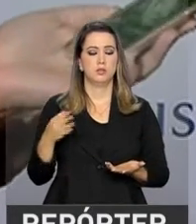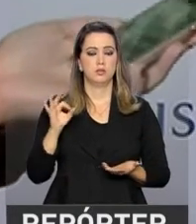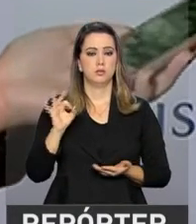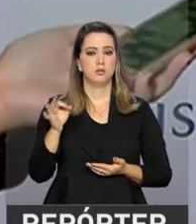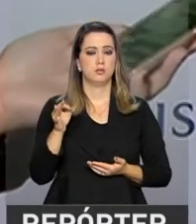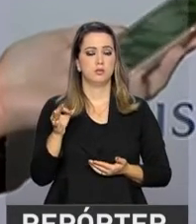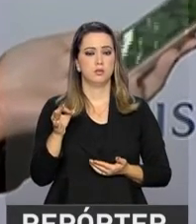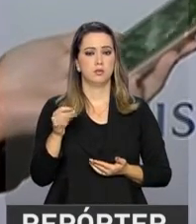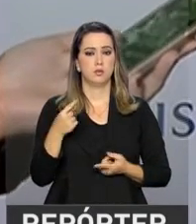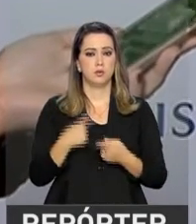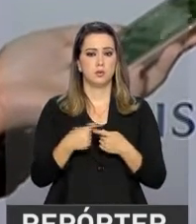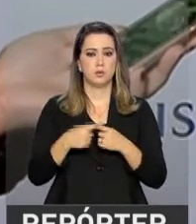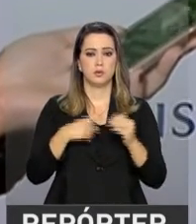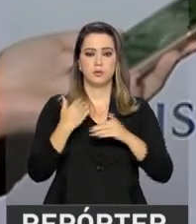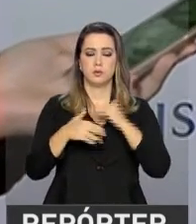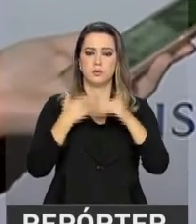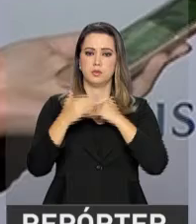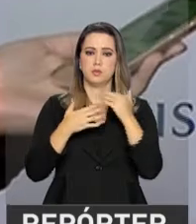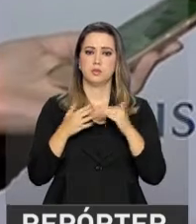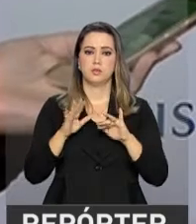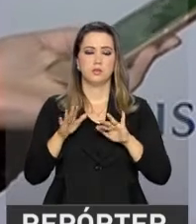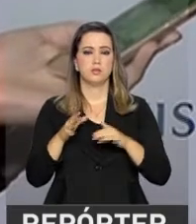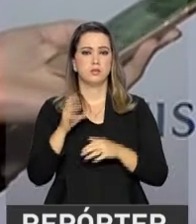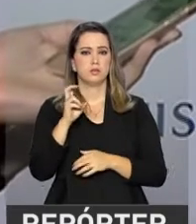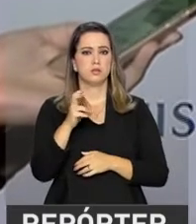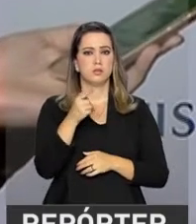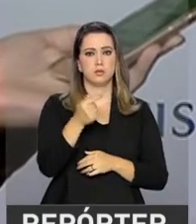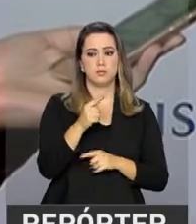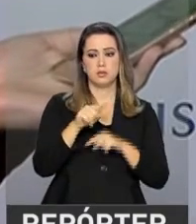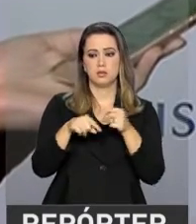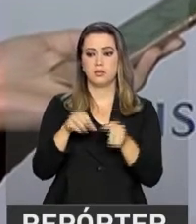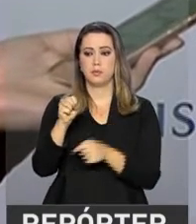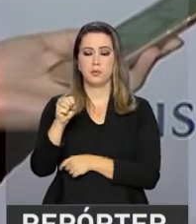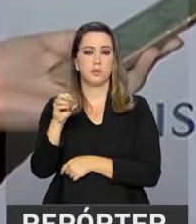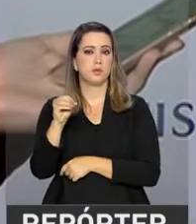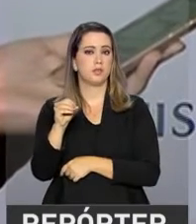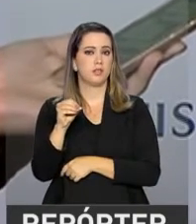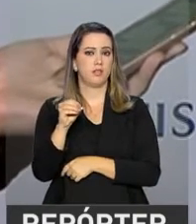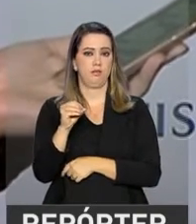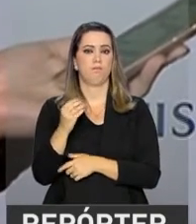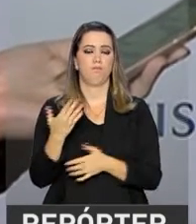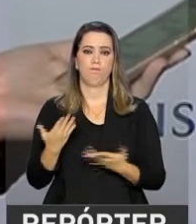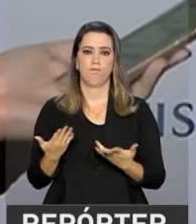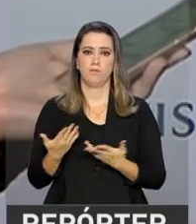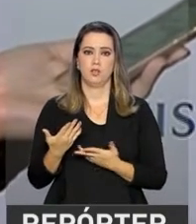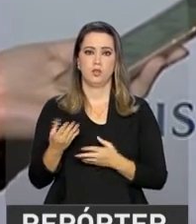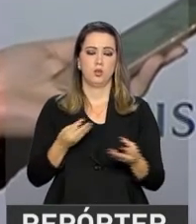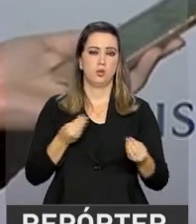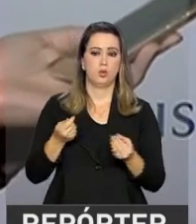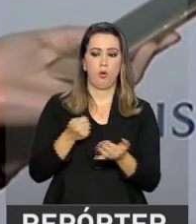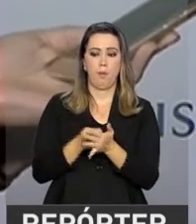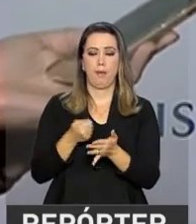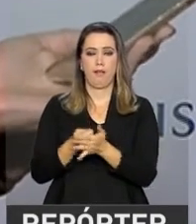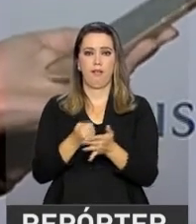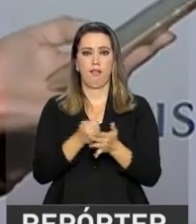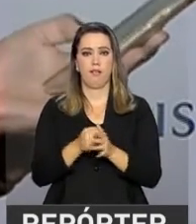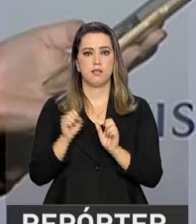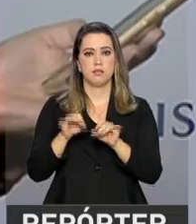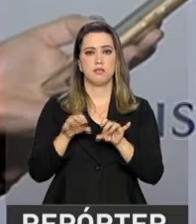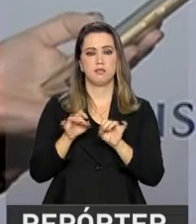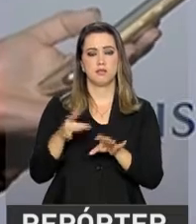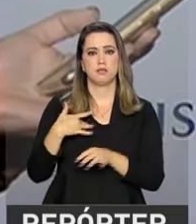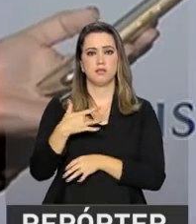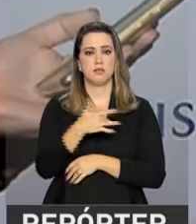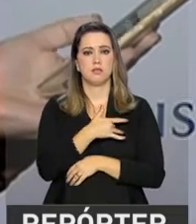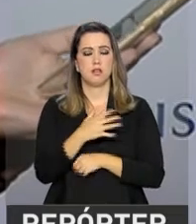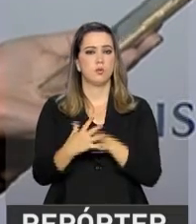Porque isso está crescendo, quer dizer, 57 vão para 80 em alguns anos. e não vai haver dinheiro para a educação, para a